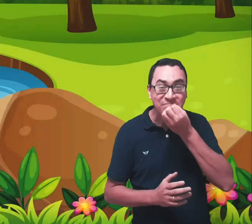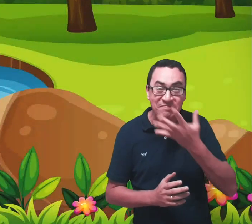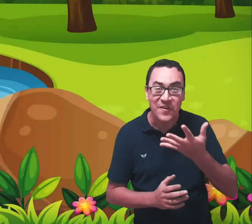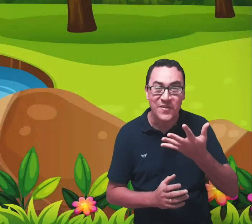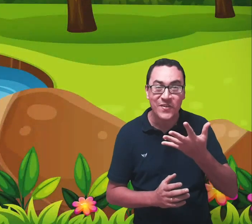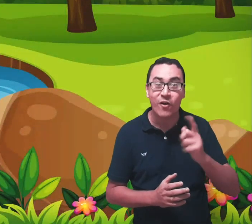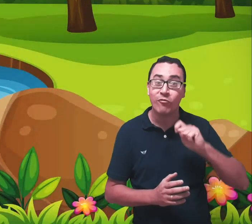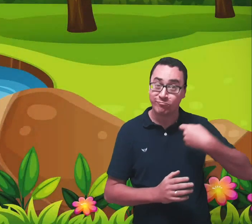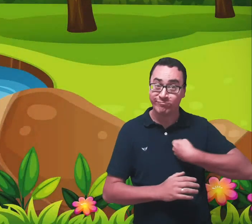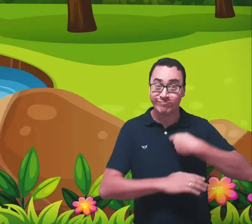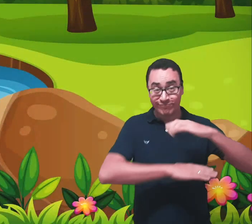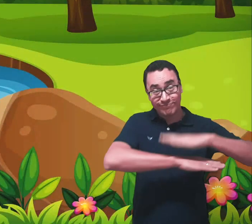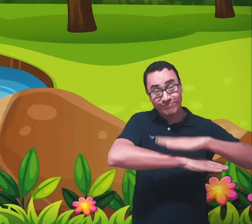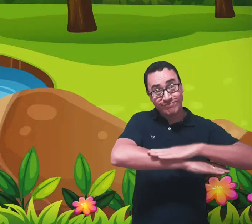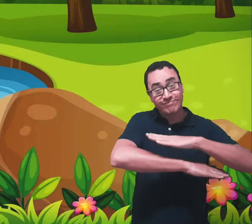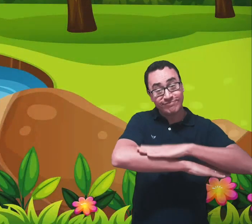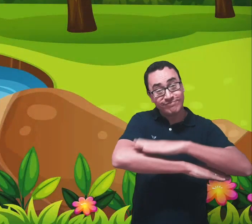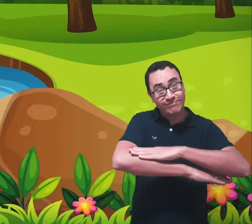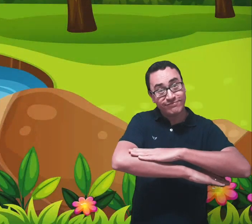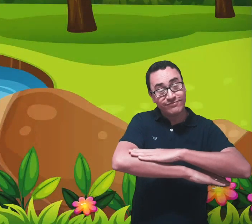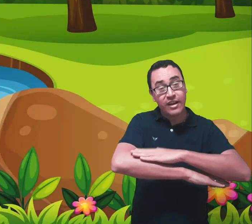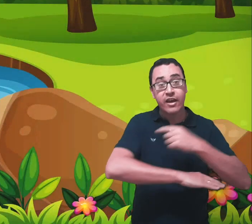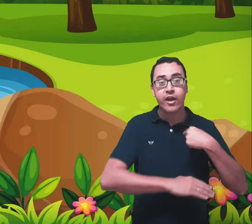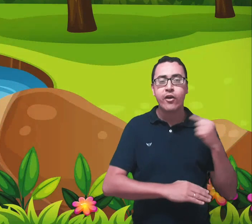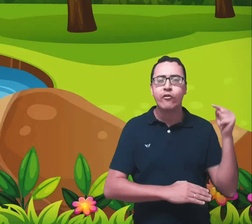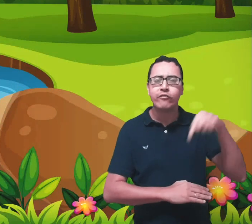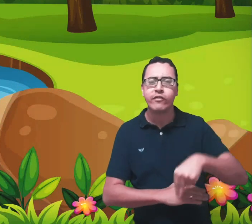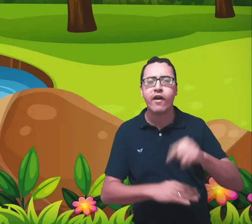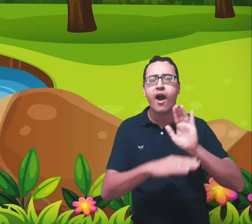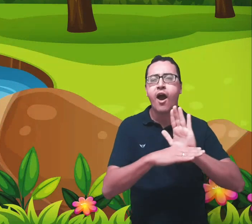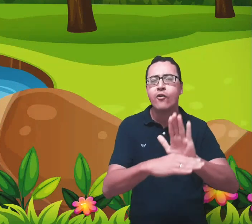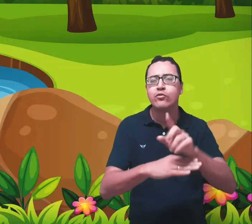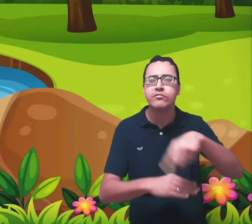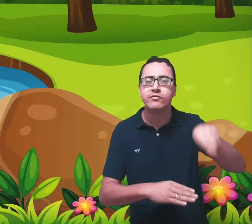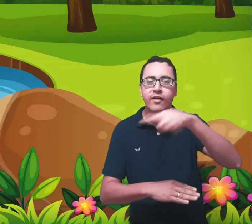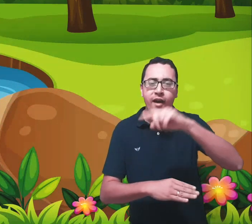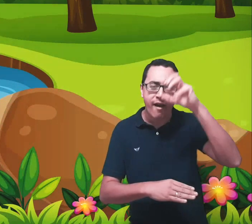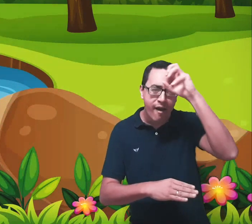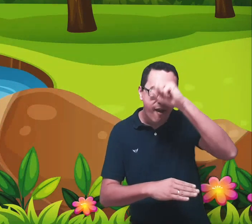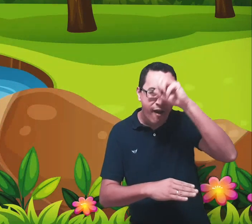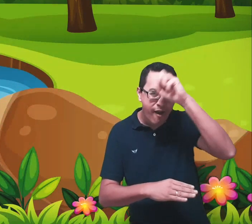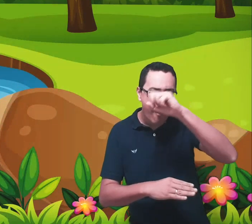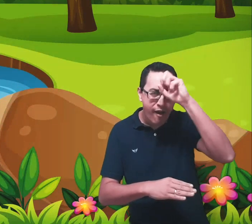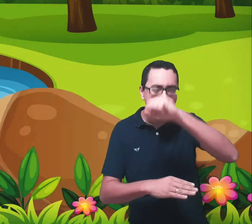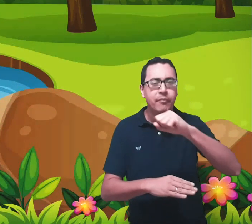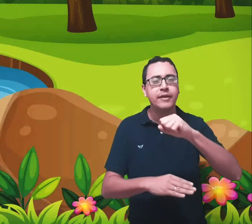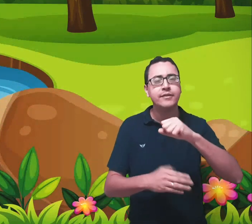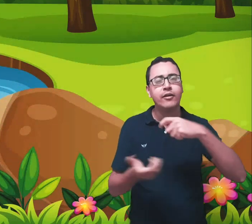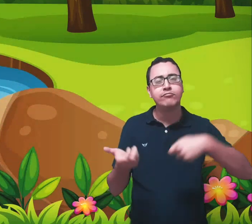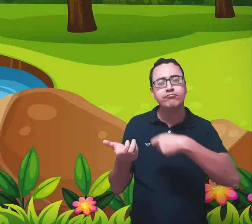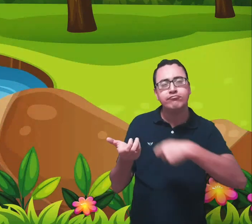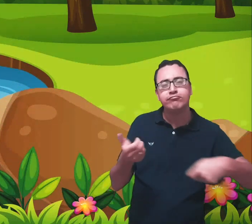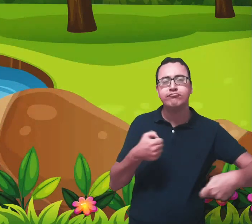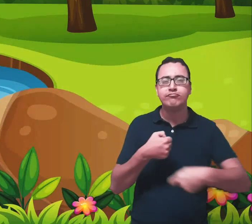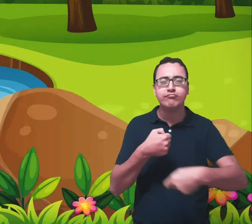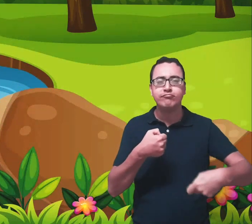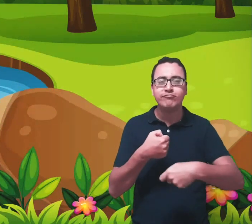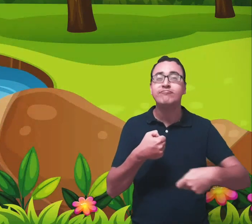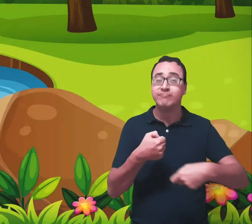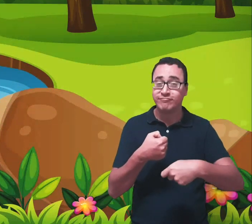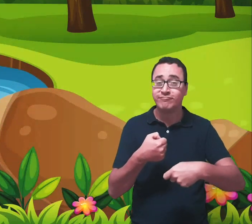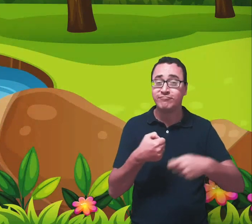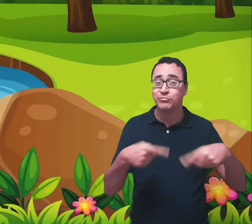tudo bem? Eu me chamo Frog. Estou aqui para te ajudar a aprender um pouco mais sobre alguns instrumentos musicais. Você